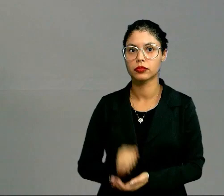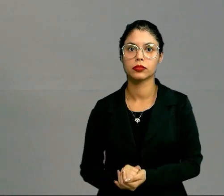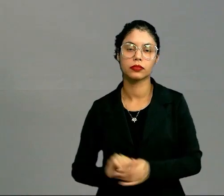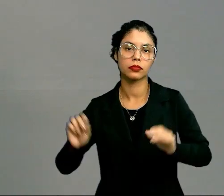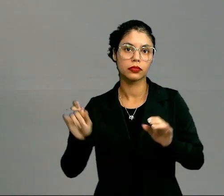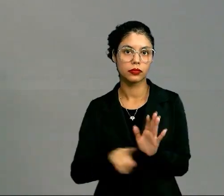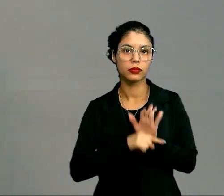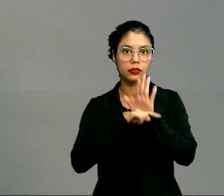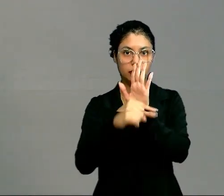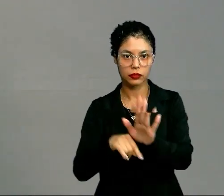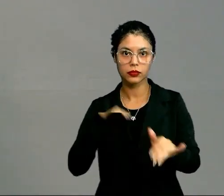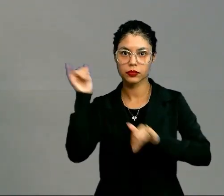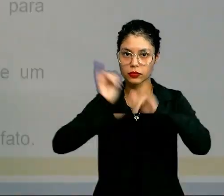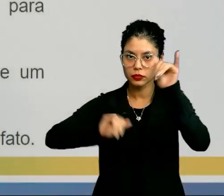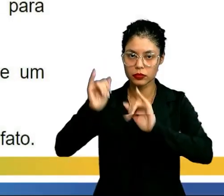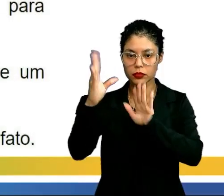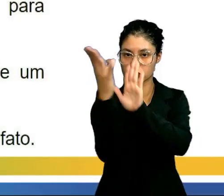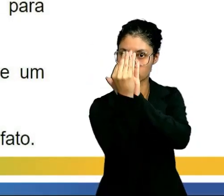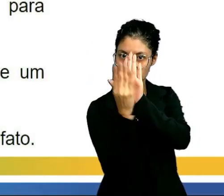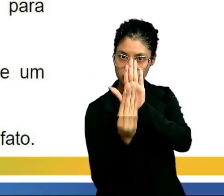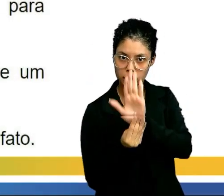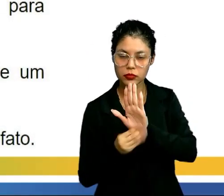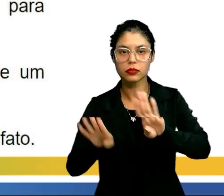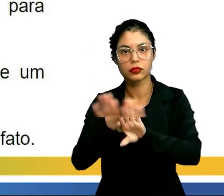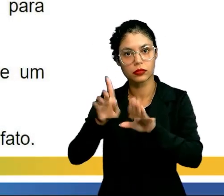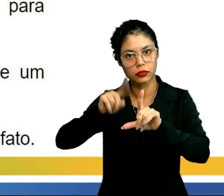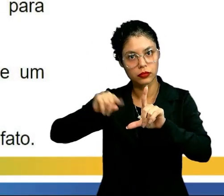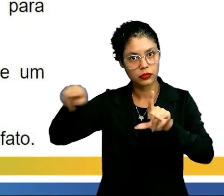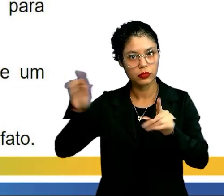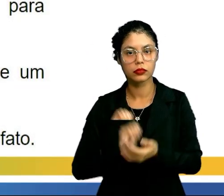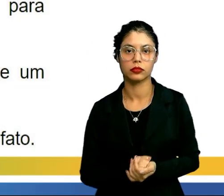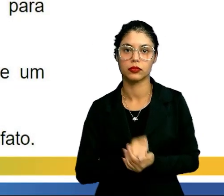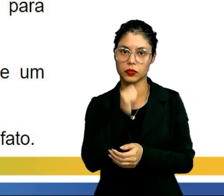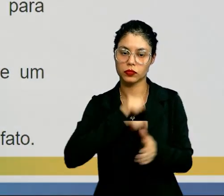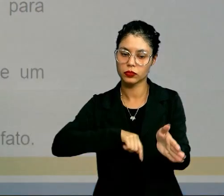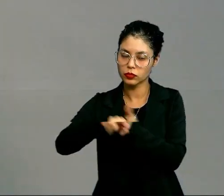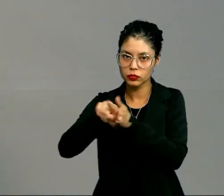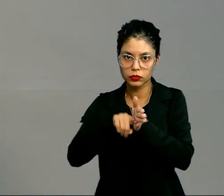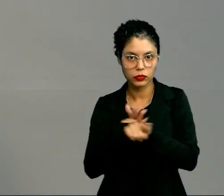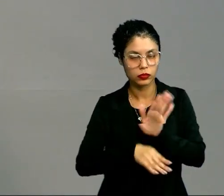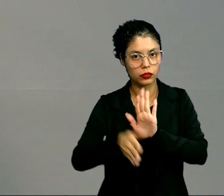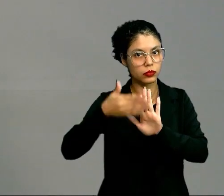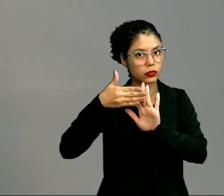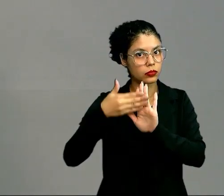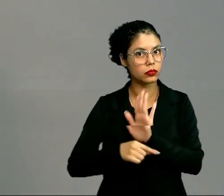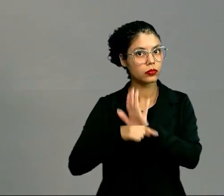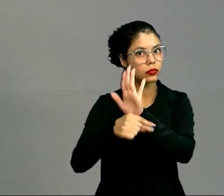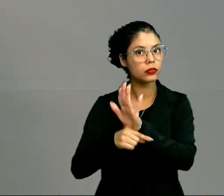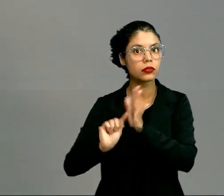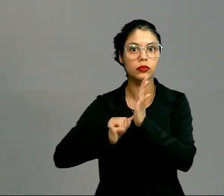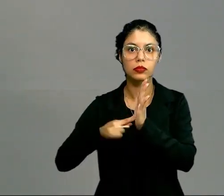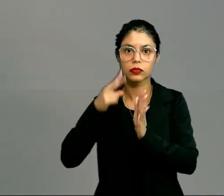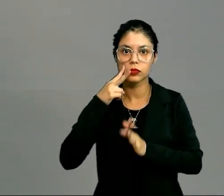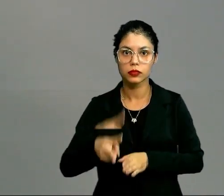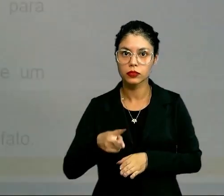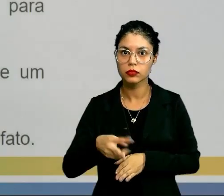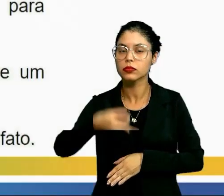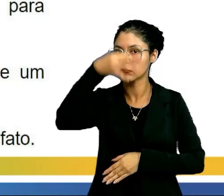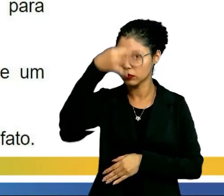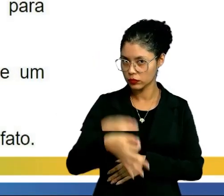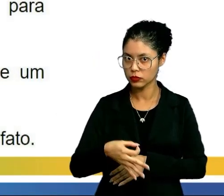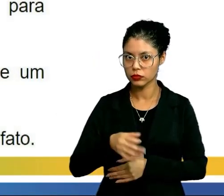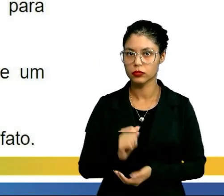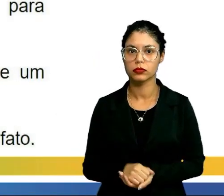por comprovação, quando eu pego dados estatísticos, quando eu pego pesquisas para comprovar que o meu ponto de vista é o que está